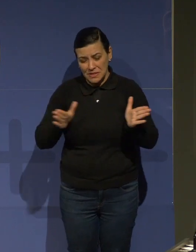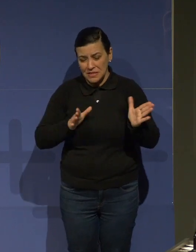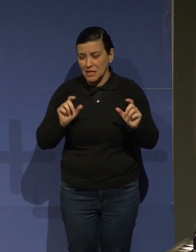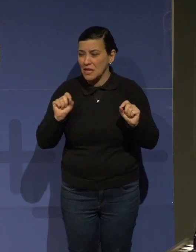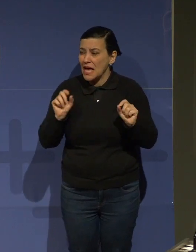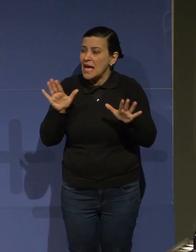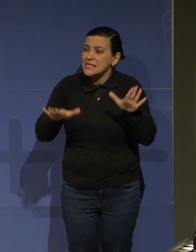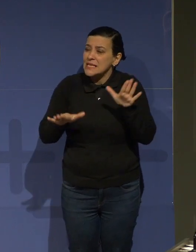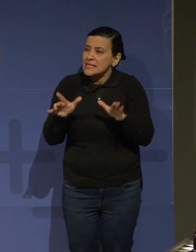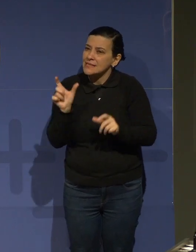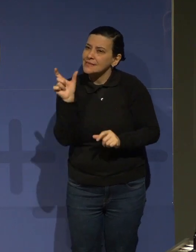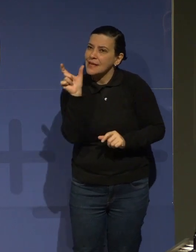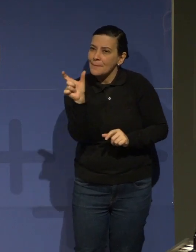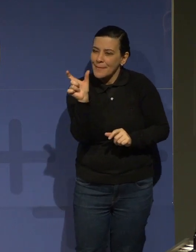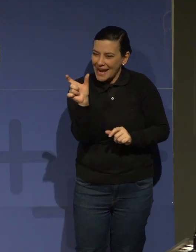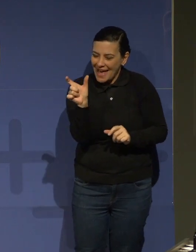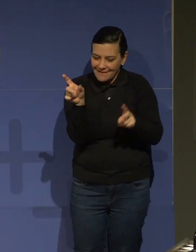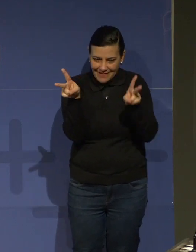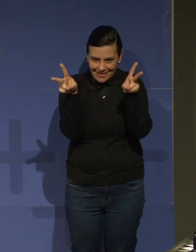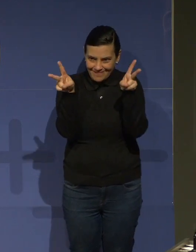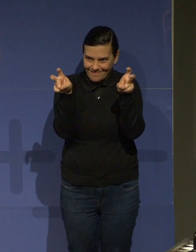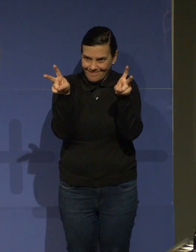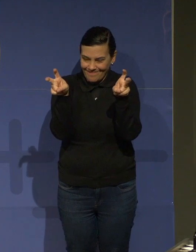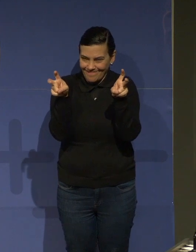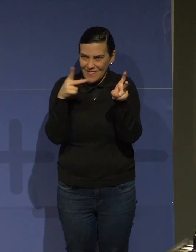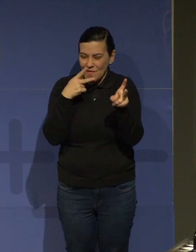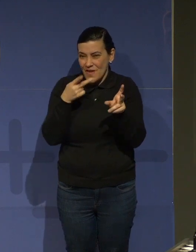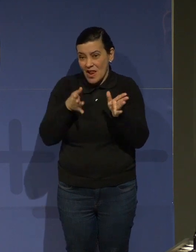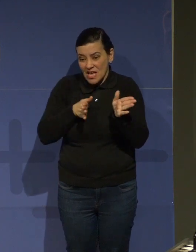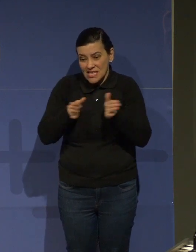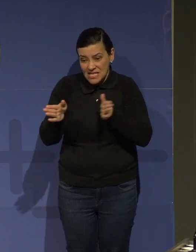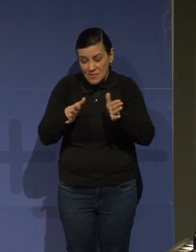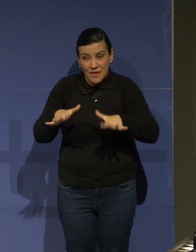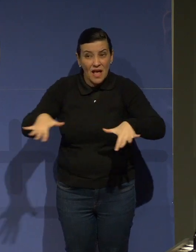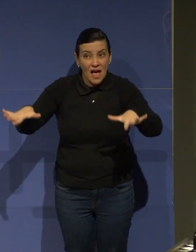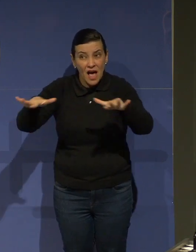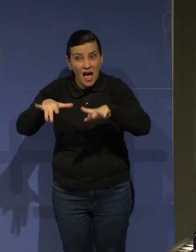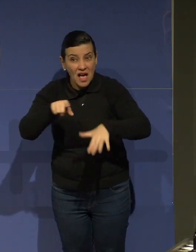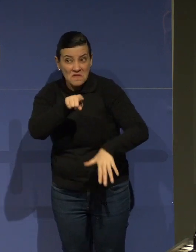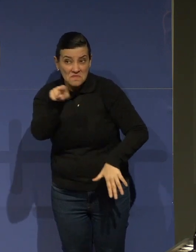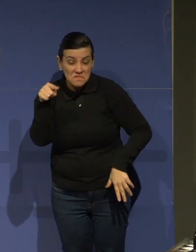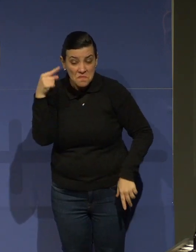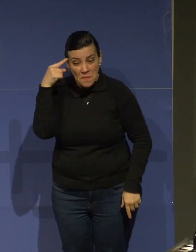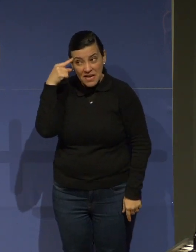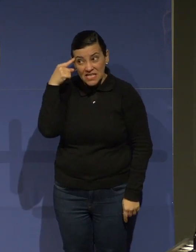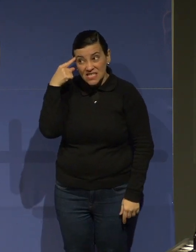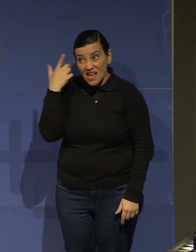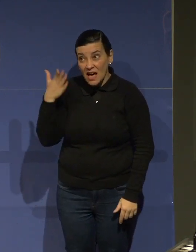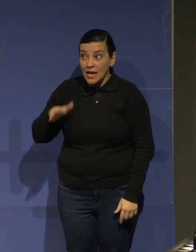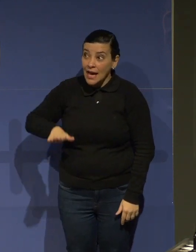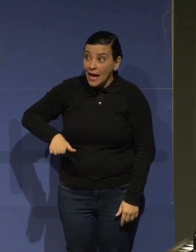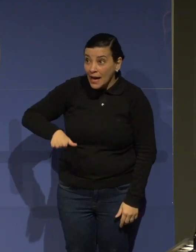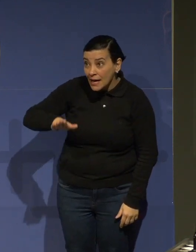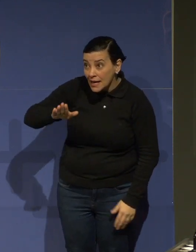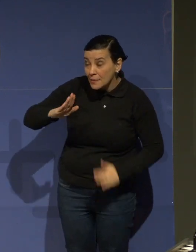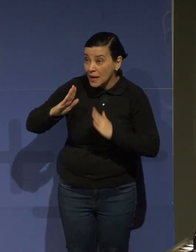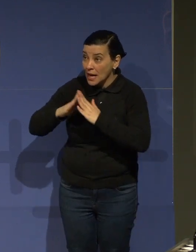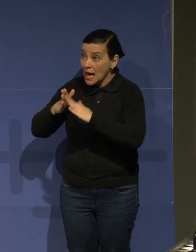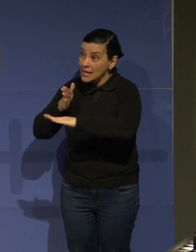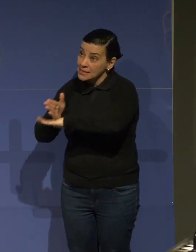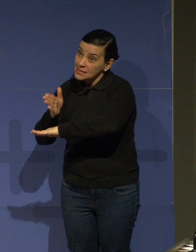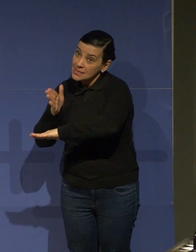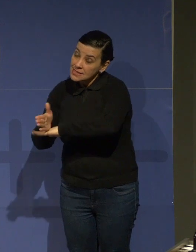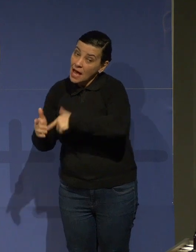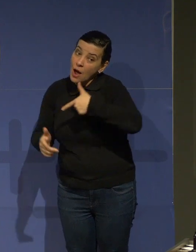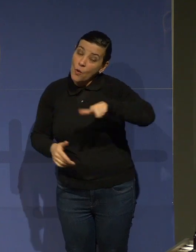um termo muito carregado. Quando eu falo acessibilidade, pode ter alguém aqui na plateia pensando, é a rampa que eu tenho para acessar em casa, o outro está